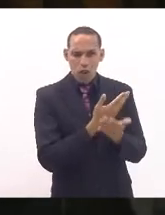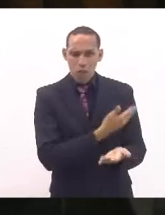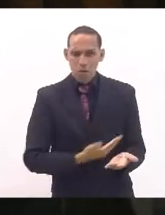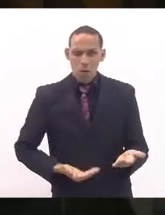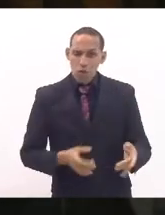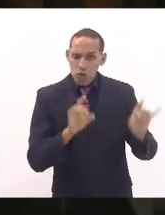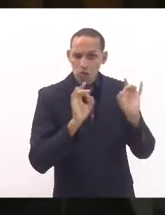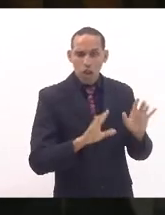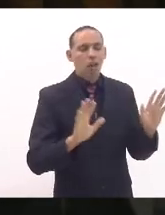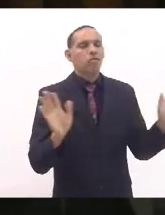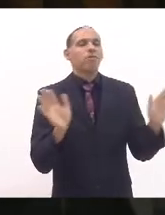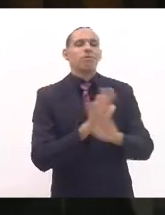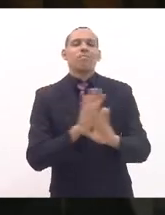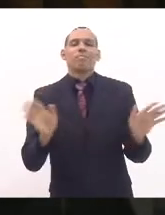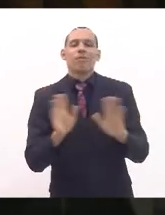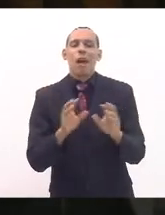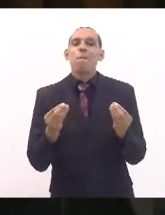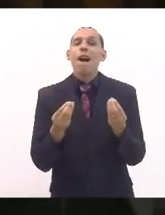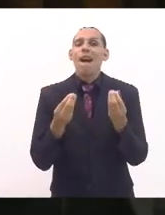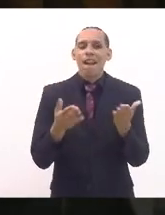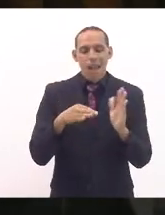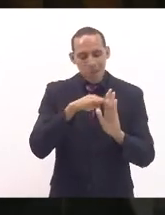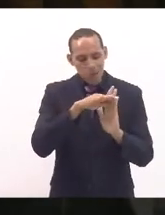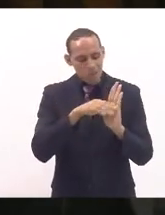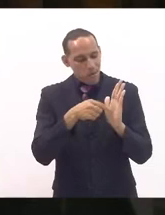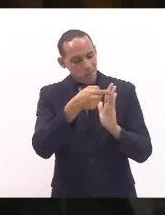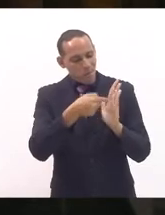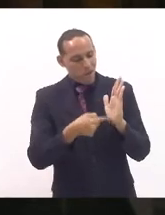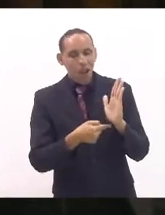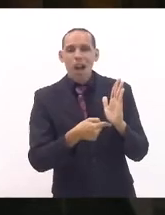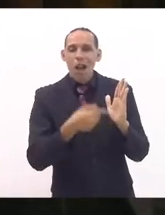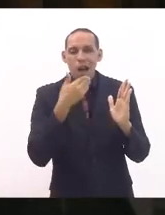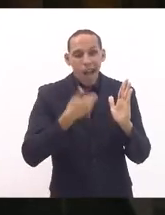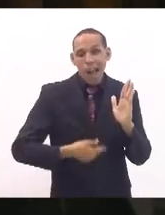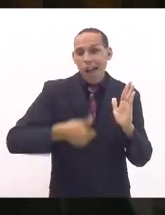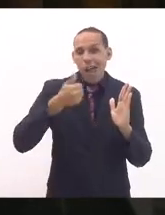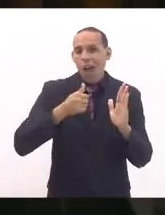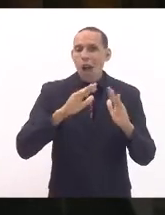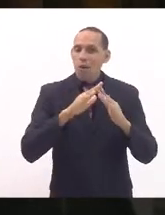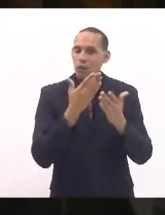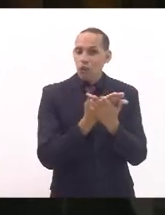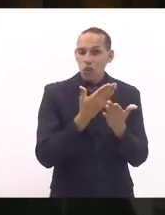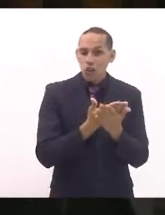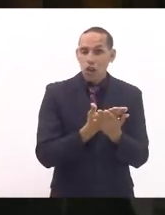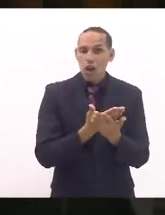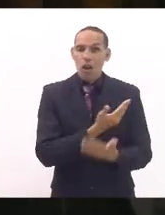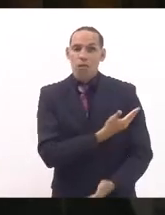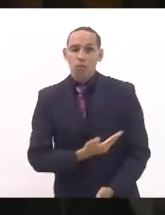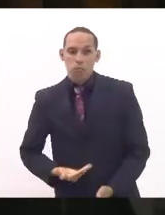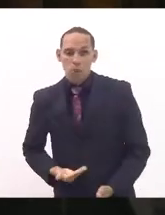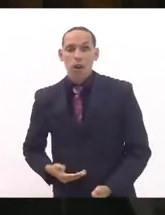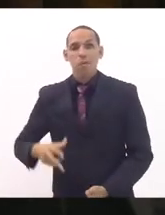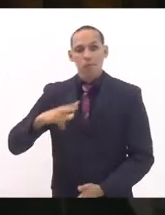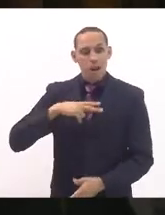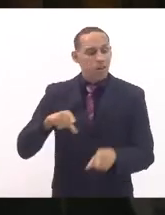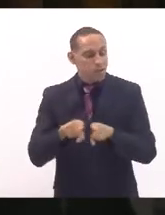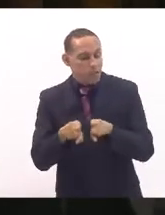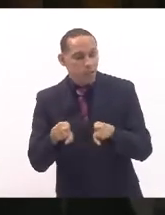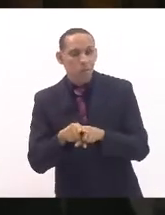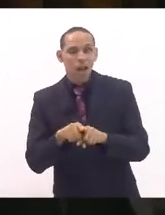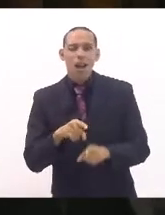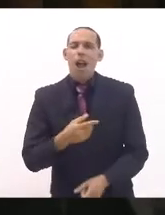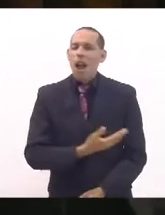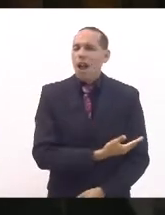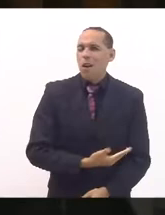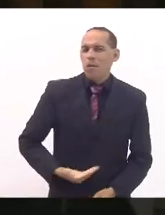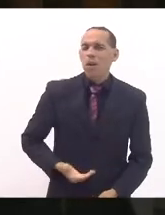busca qualificar o cardápio na rede pública e na rede privada. Na rede pública, a gente